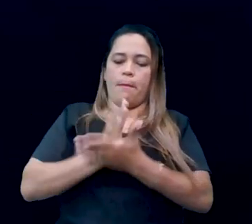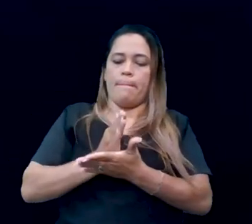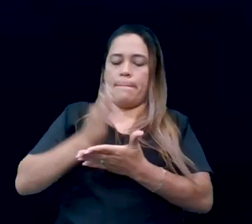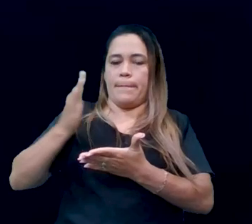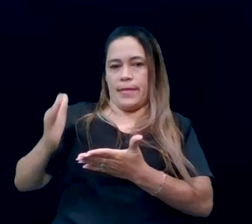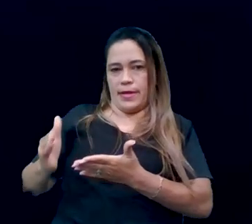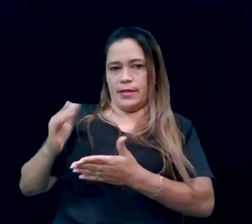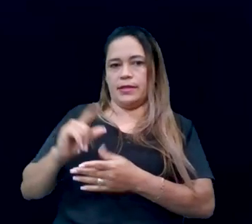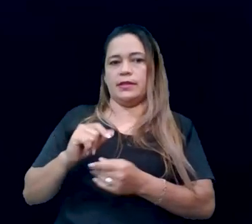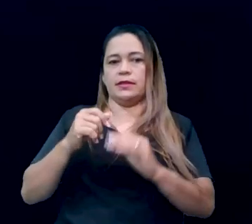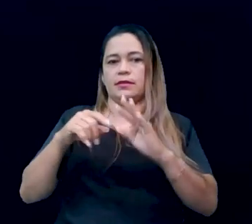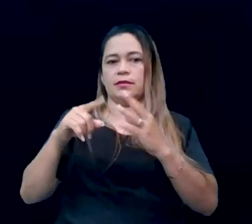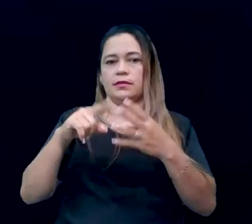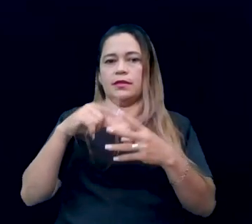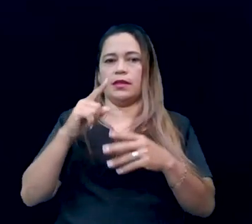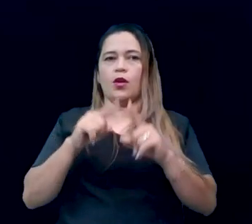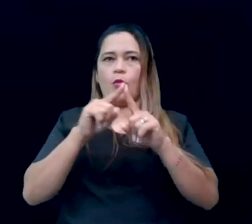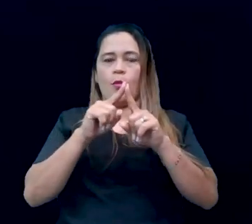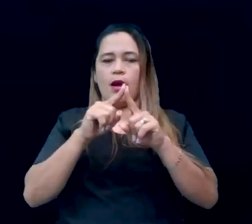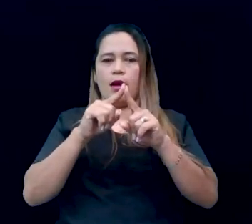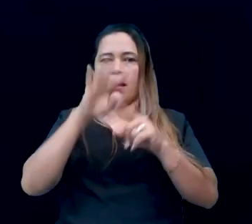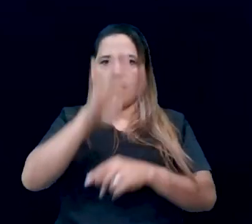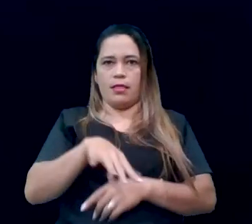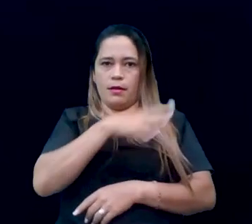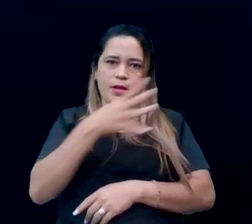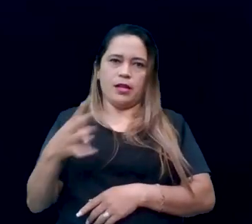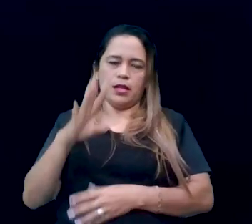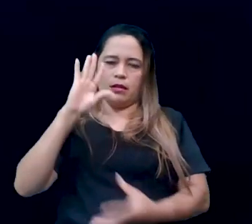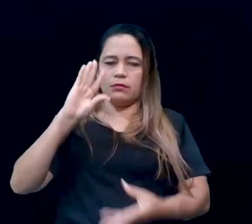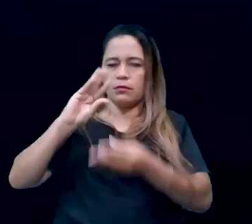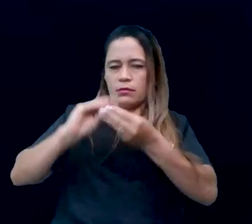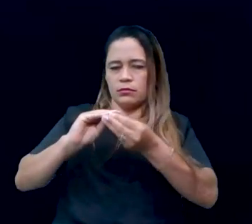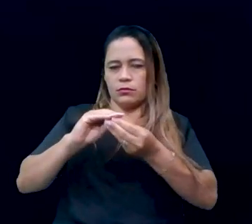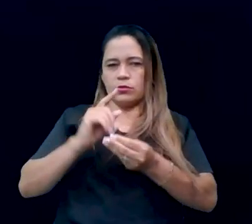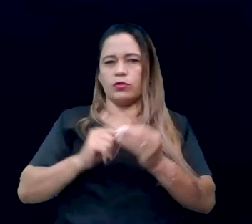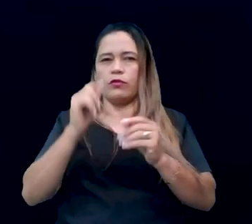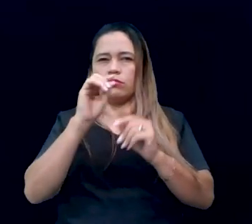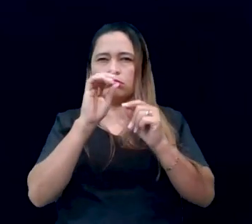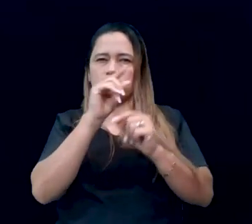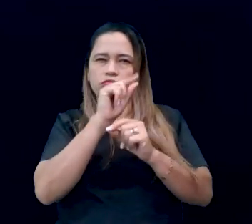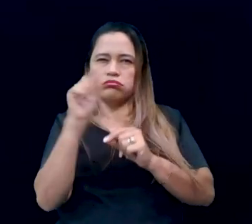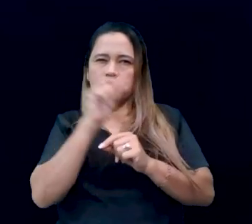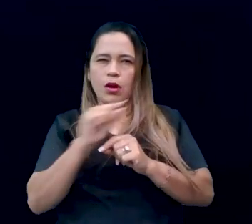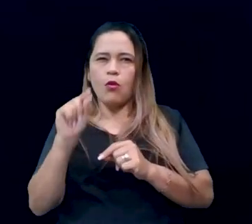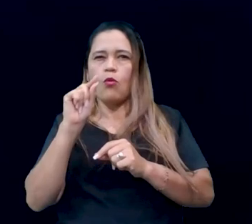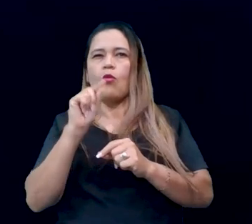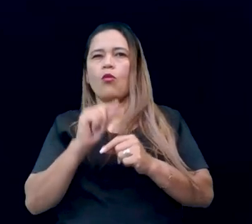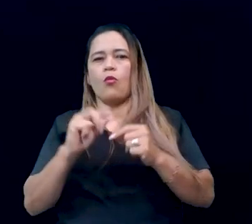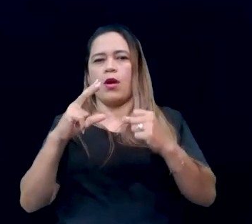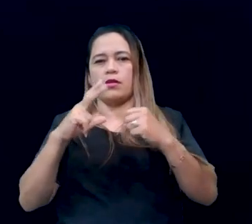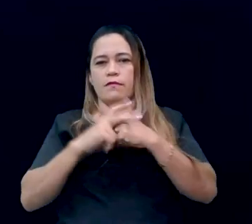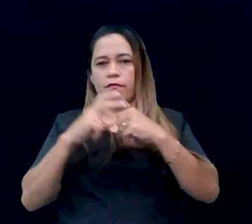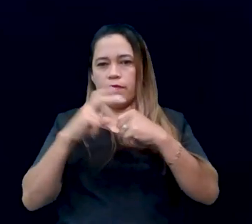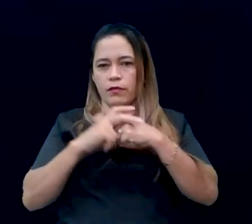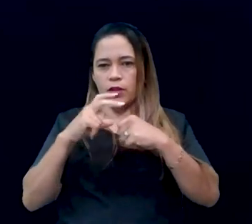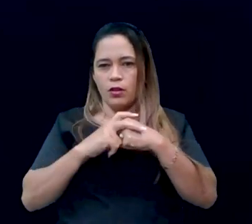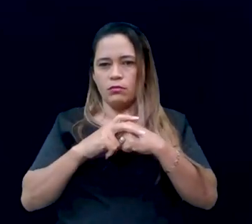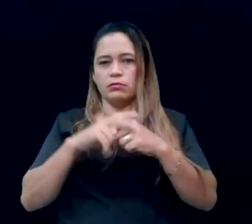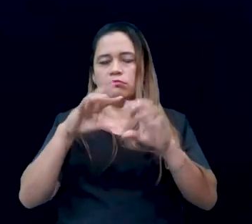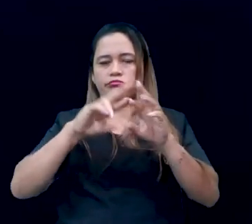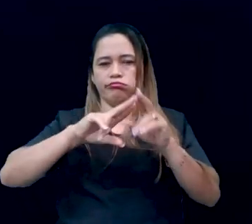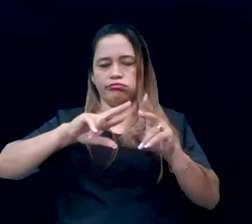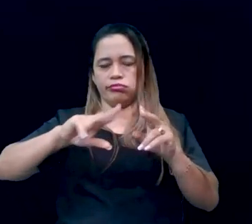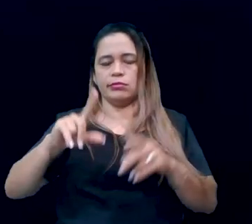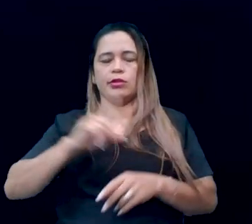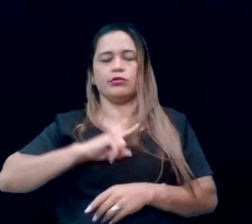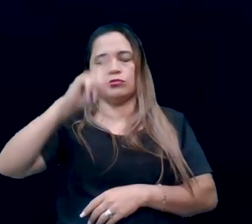eu vou fazer com vocês uma tabelinha de resumo, onde eu vou listar com vocês algumas viroses também de relevância e cotidianas do nosso